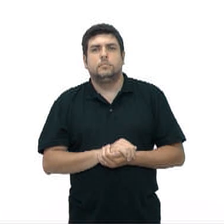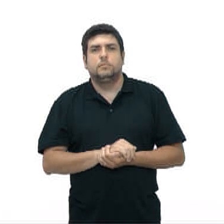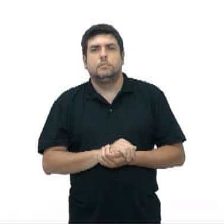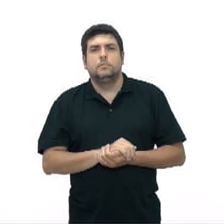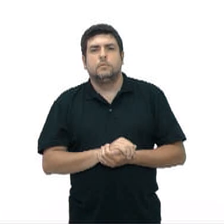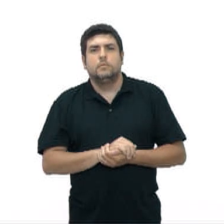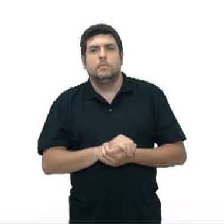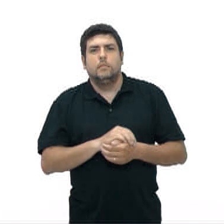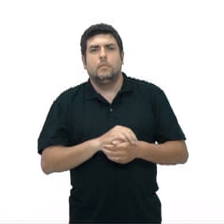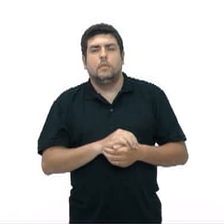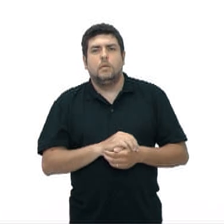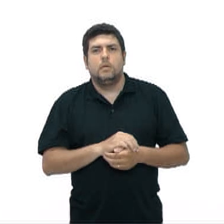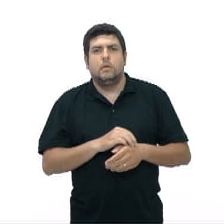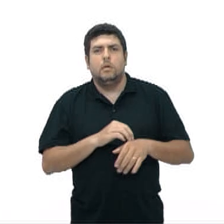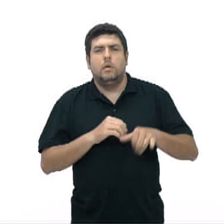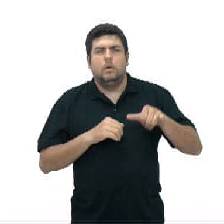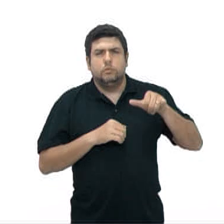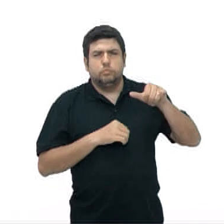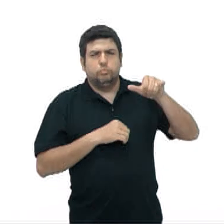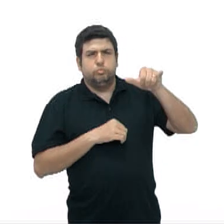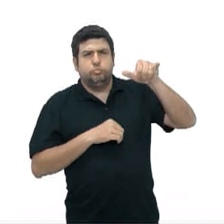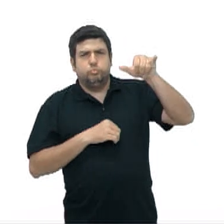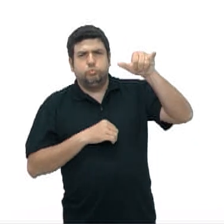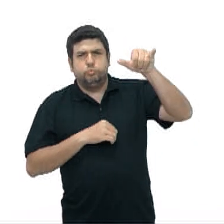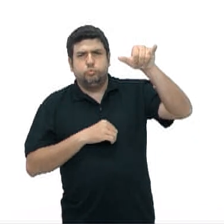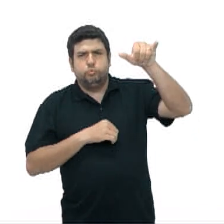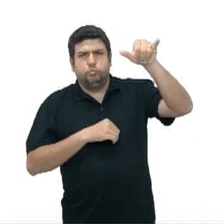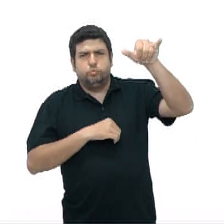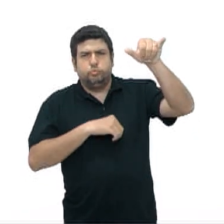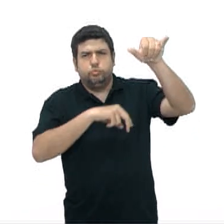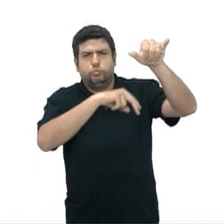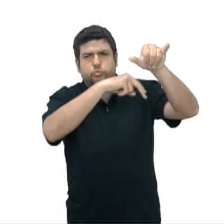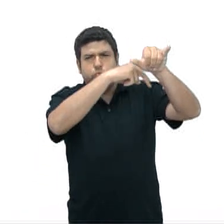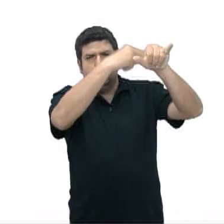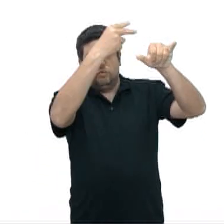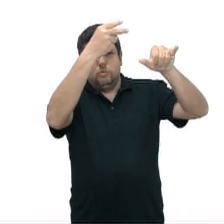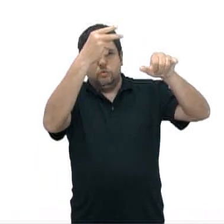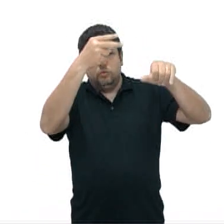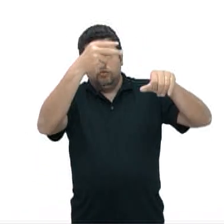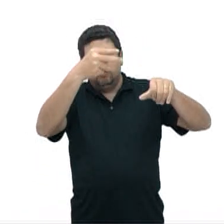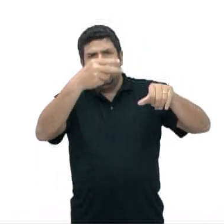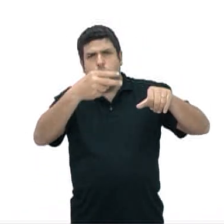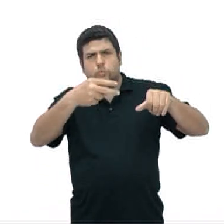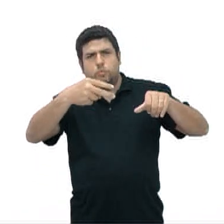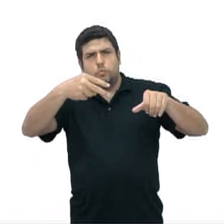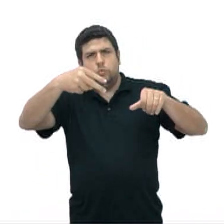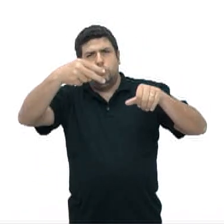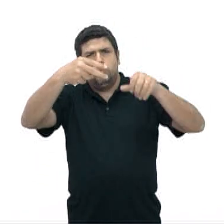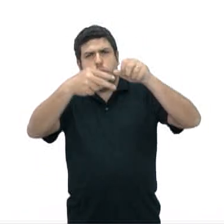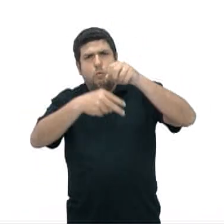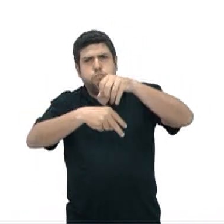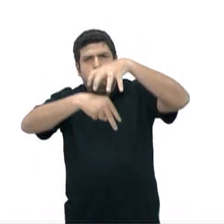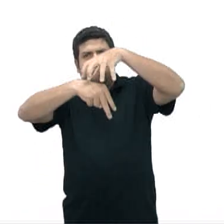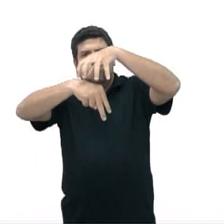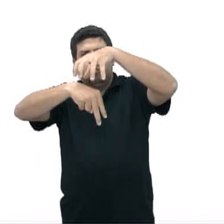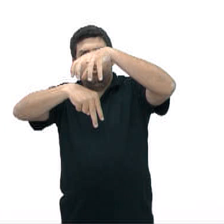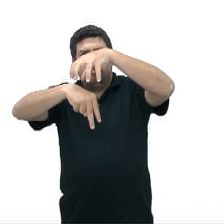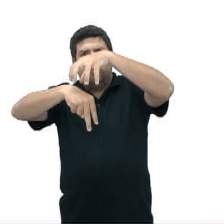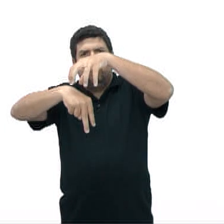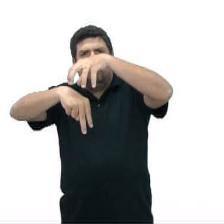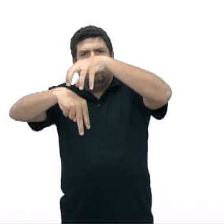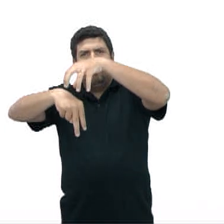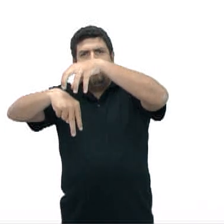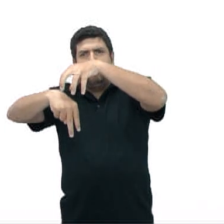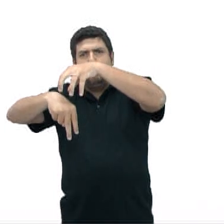um avião e cai em queda livre até a sua velocidade de queda se tornar constante. Podemos afirmar